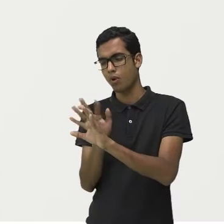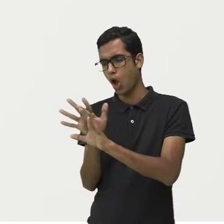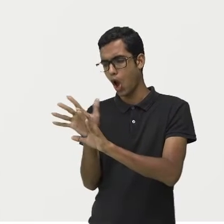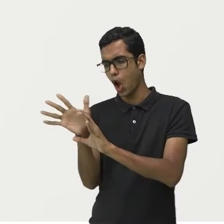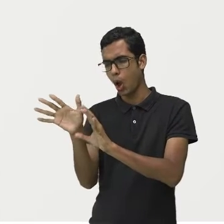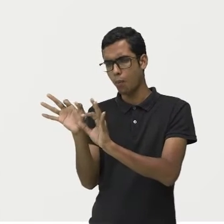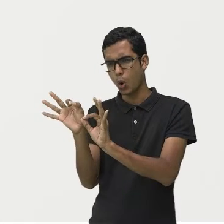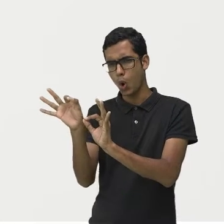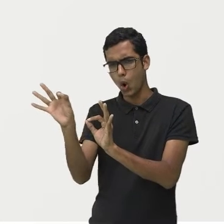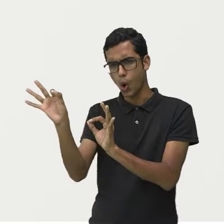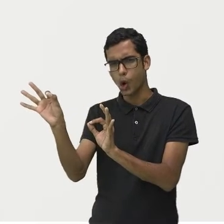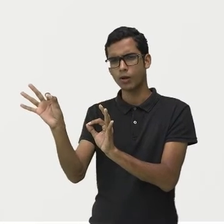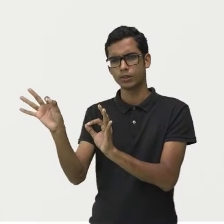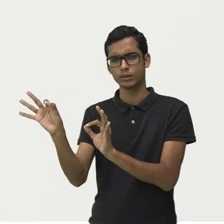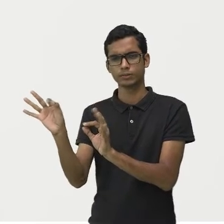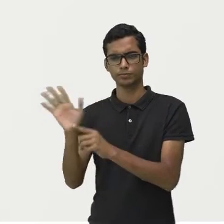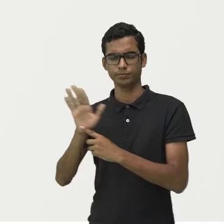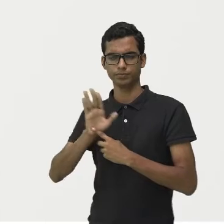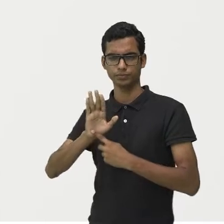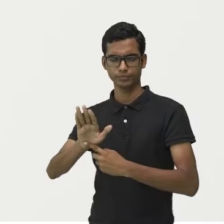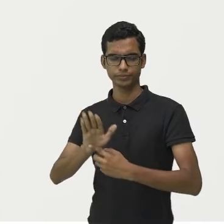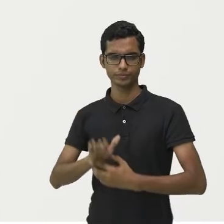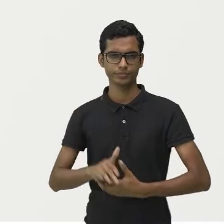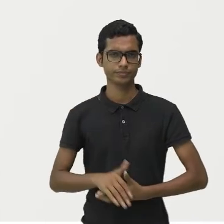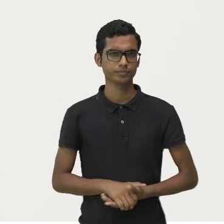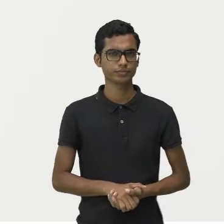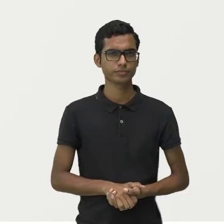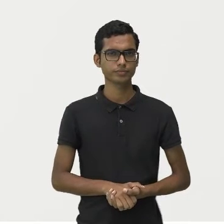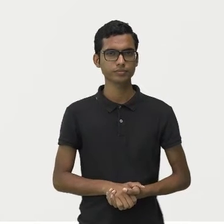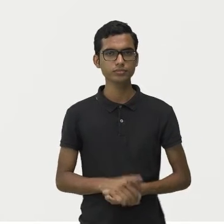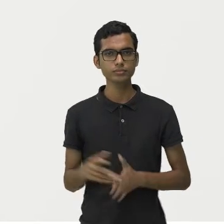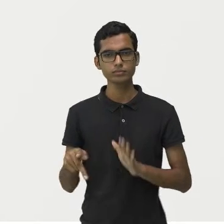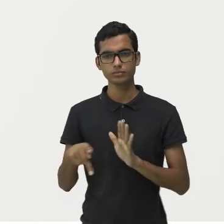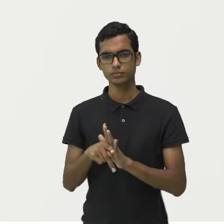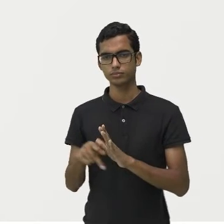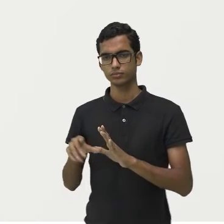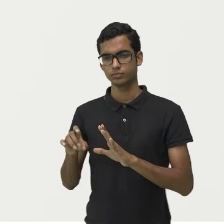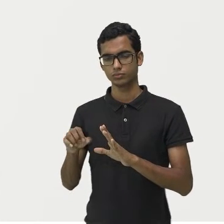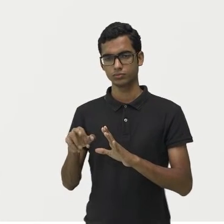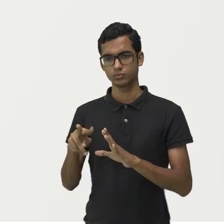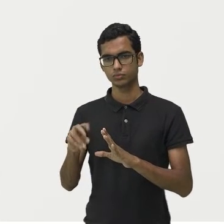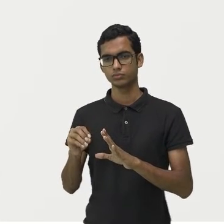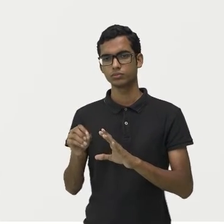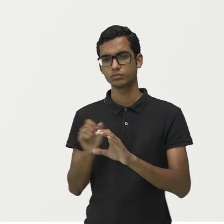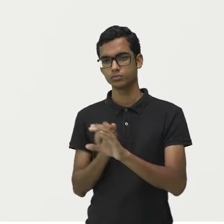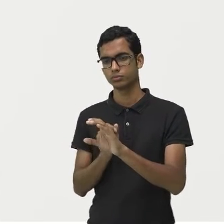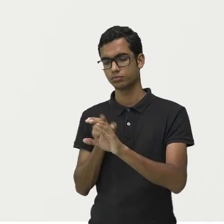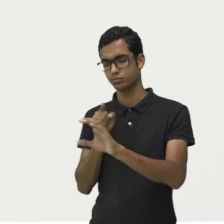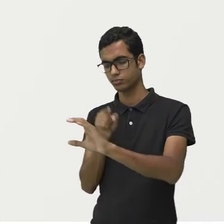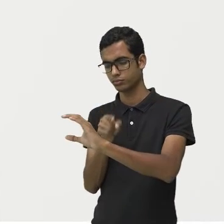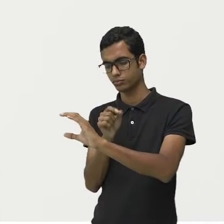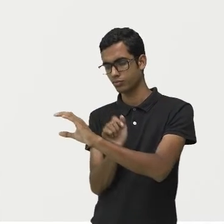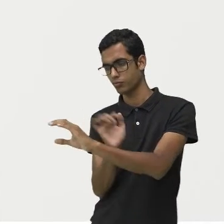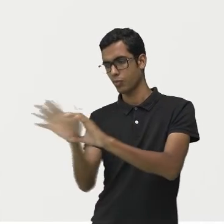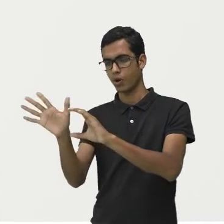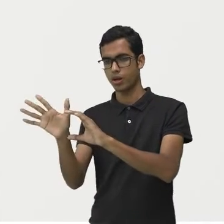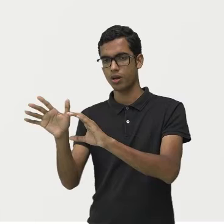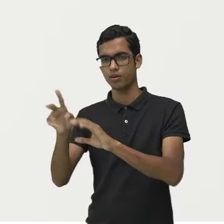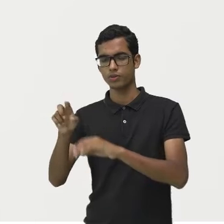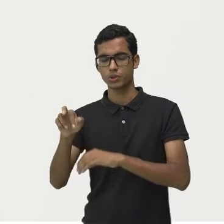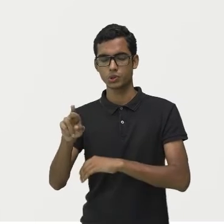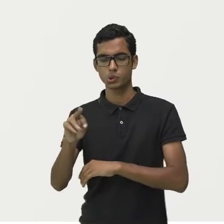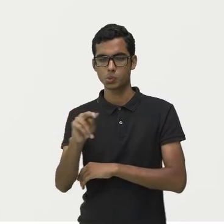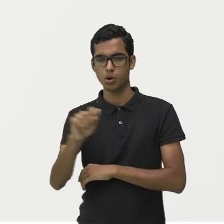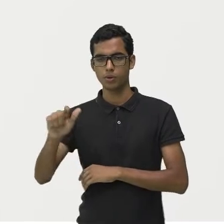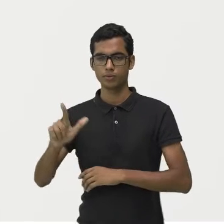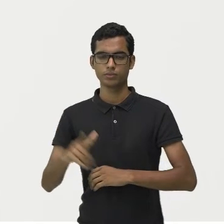raios refletidos. Então, o espelho convexo tem um foco virtual.